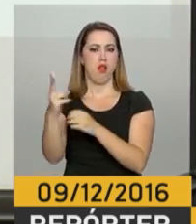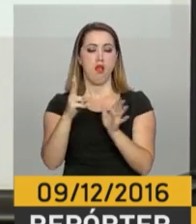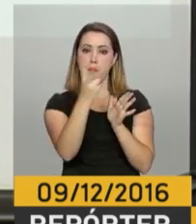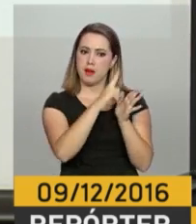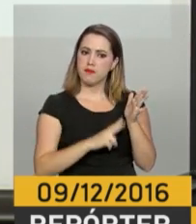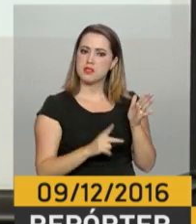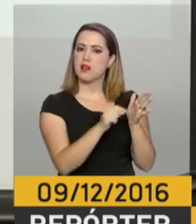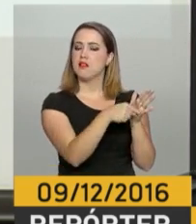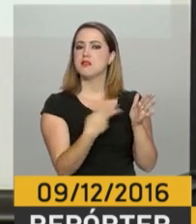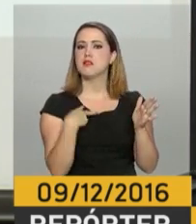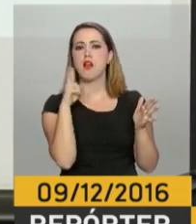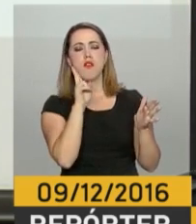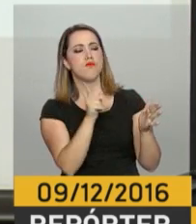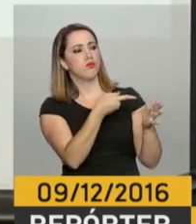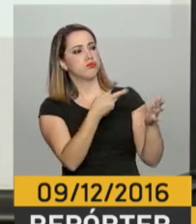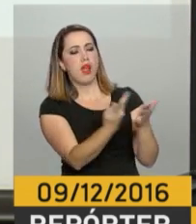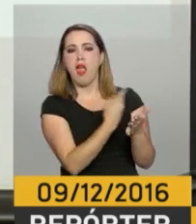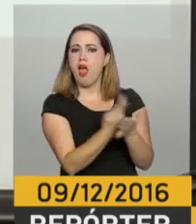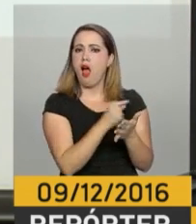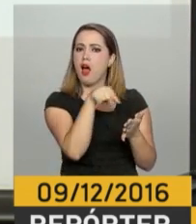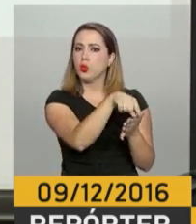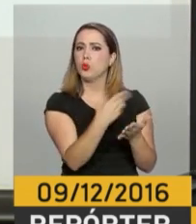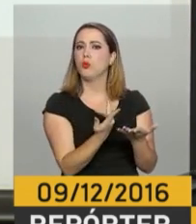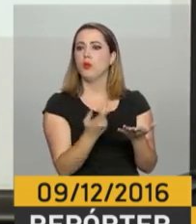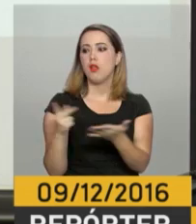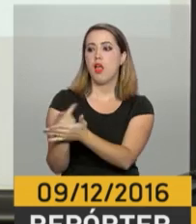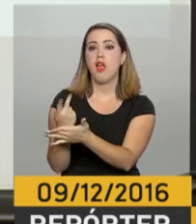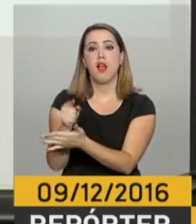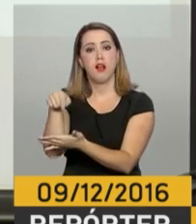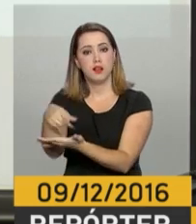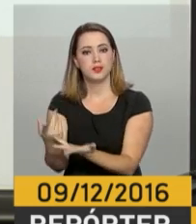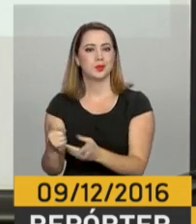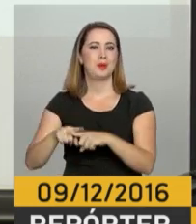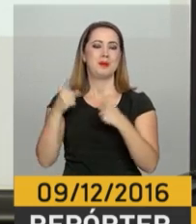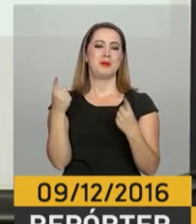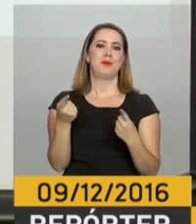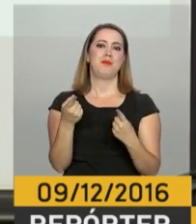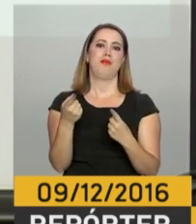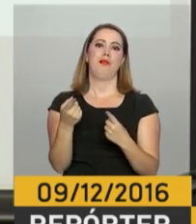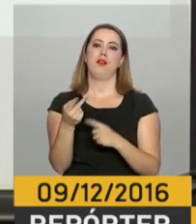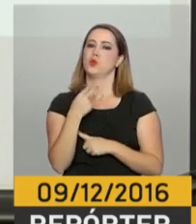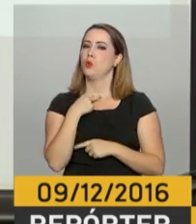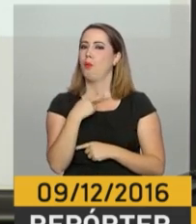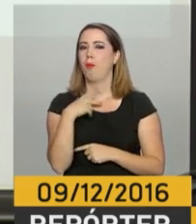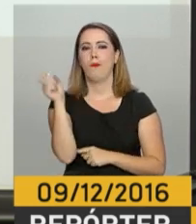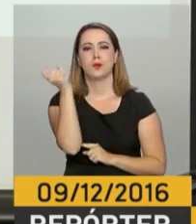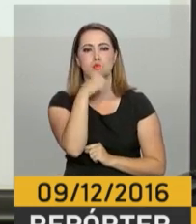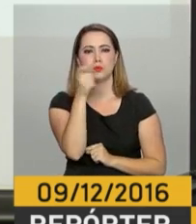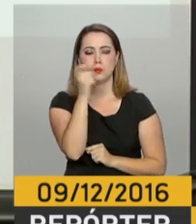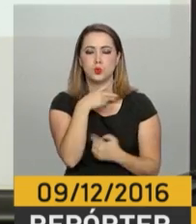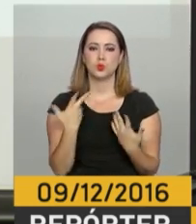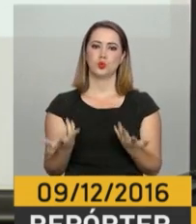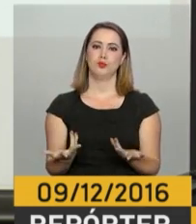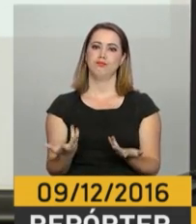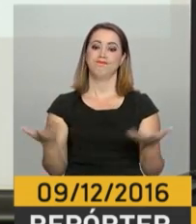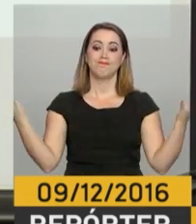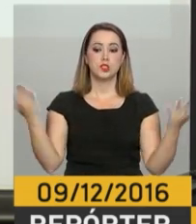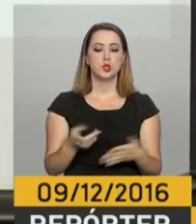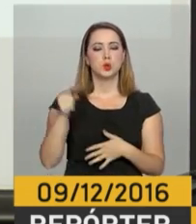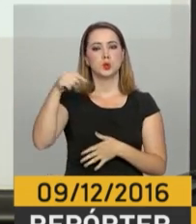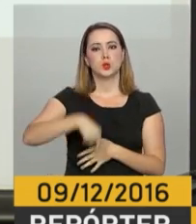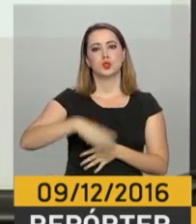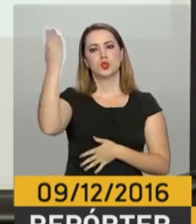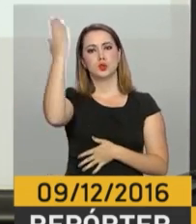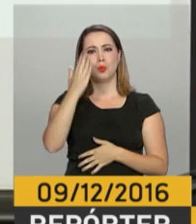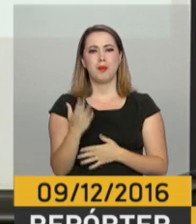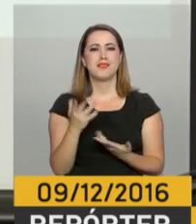errado acolá, faço a seguinte observação. Mas não pode falsear. E a ideia que nós temos de oposição no Brasil, não é de